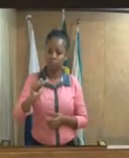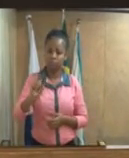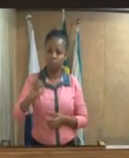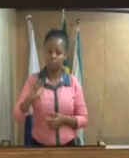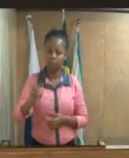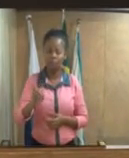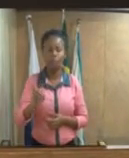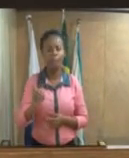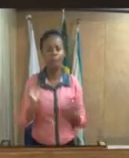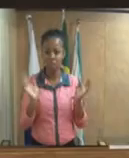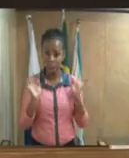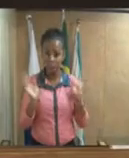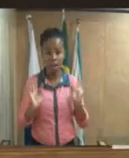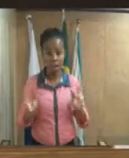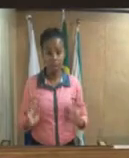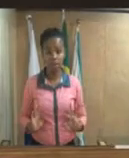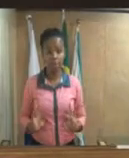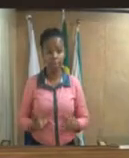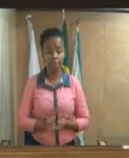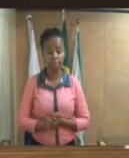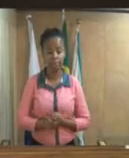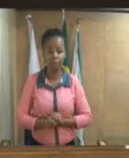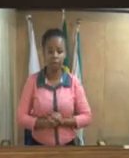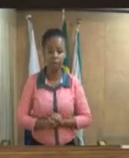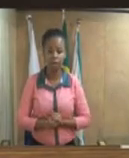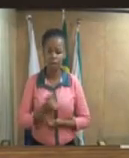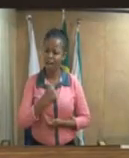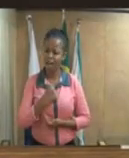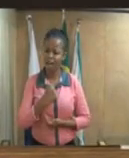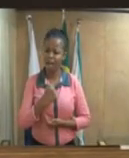foi muito feliz. E eu fiquei